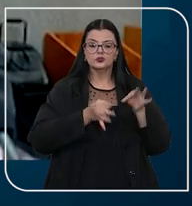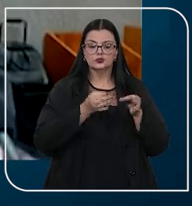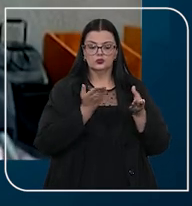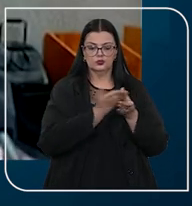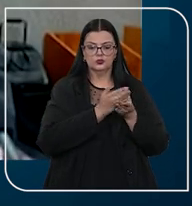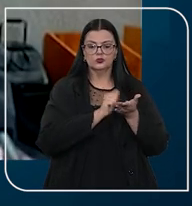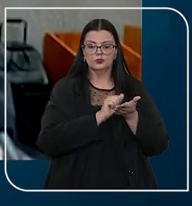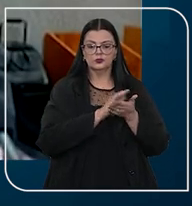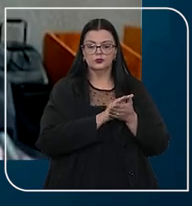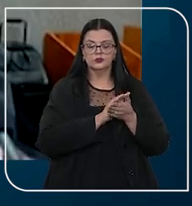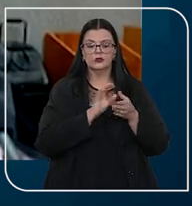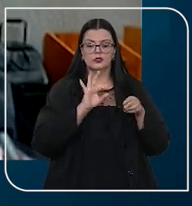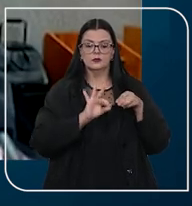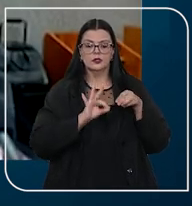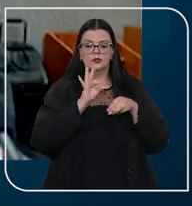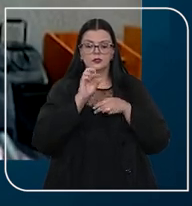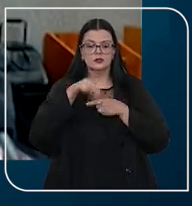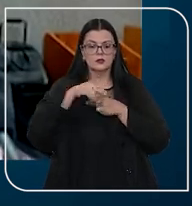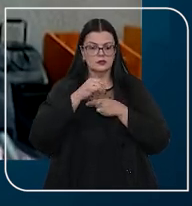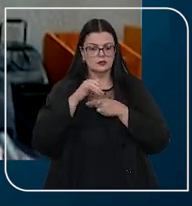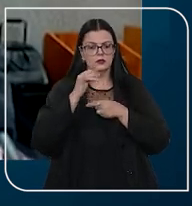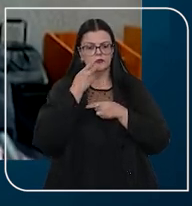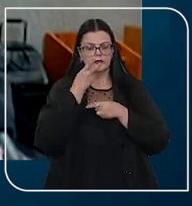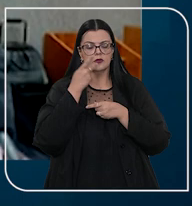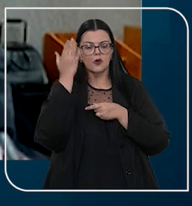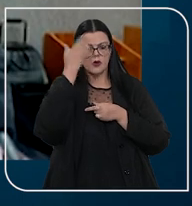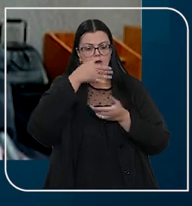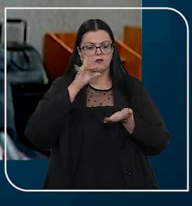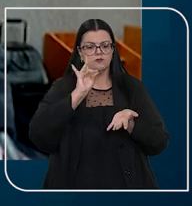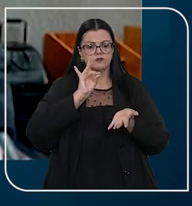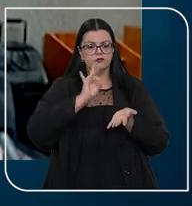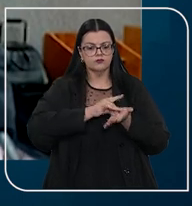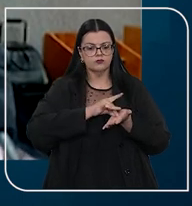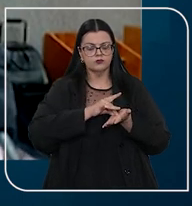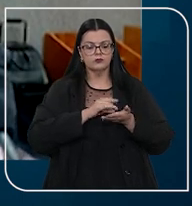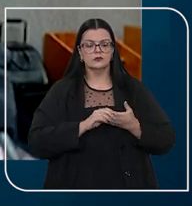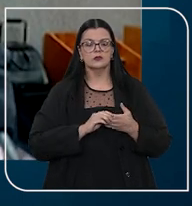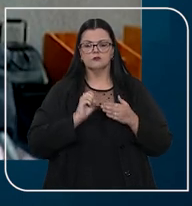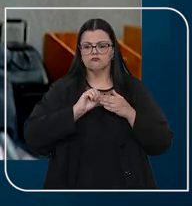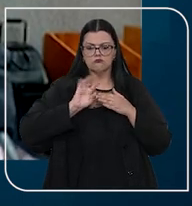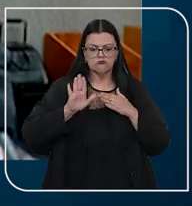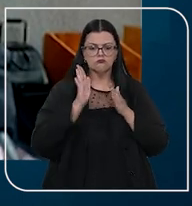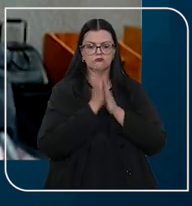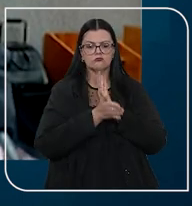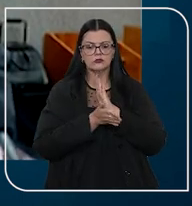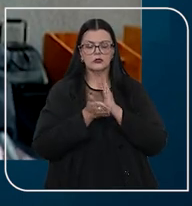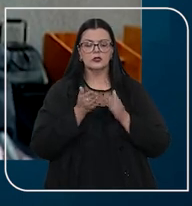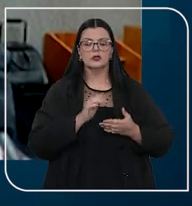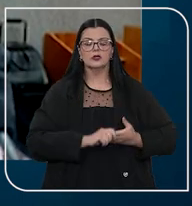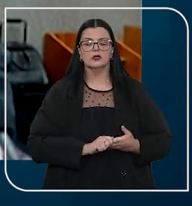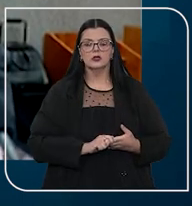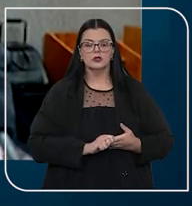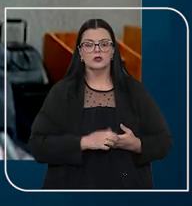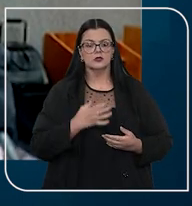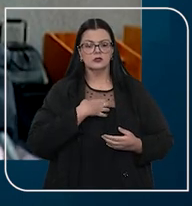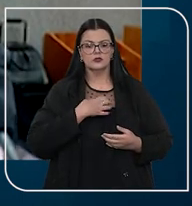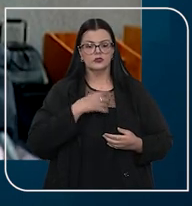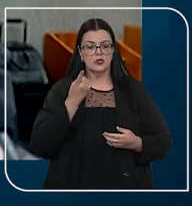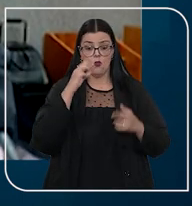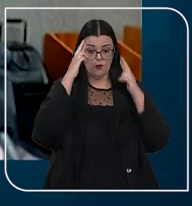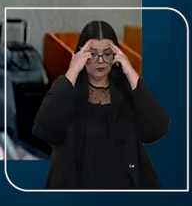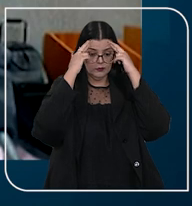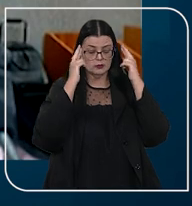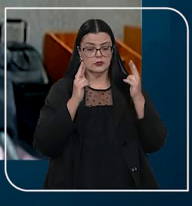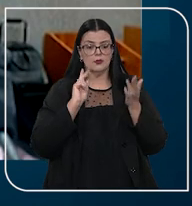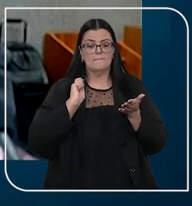julgado, a ministra Nancy Andrighi observou ter sido comprovado no processo que a evasão se consumou com a intenção de frustrar a